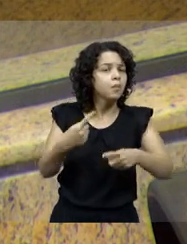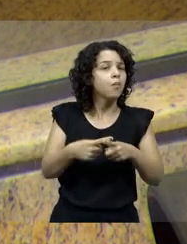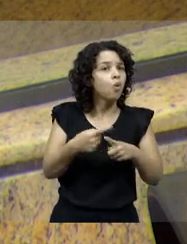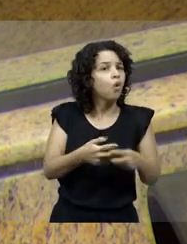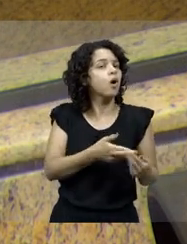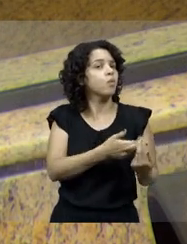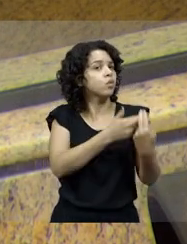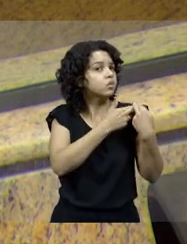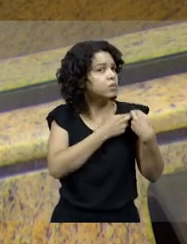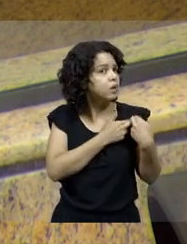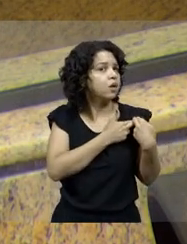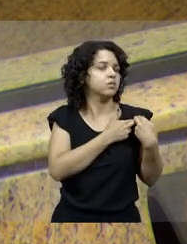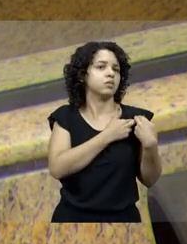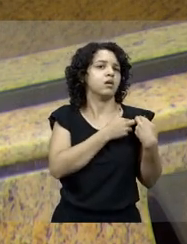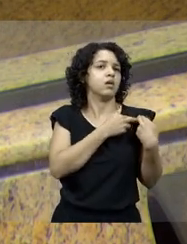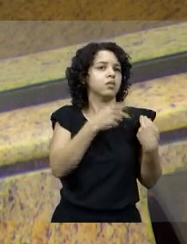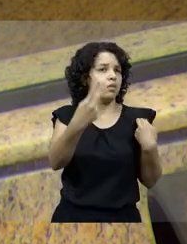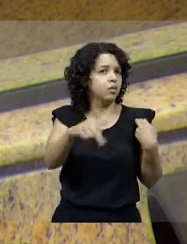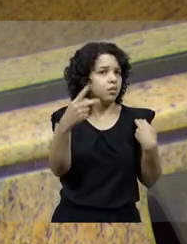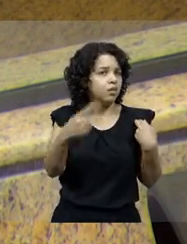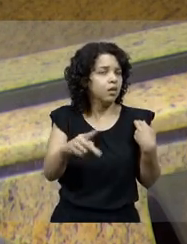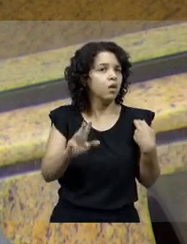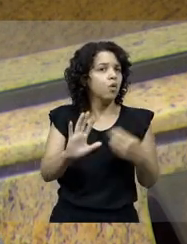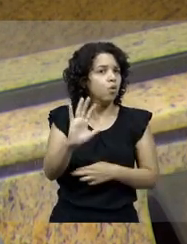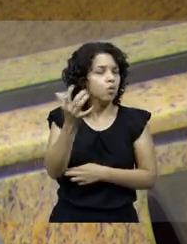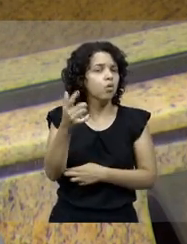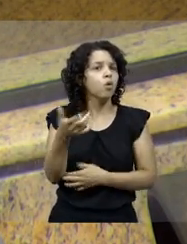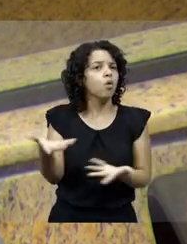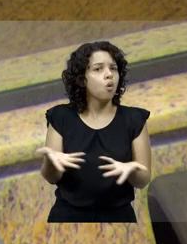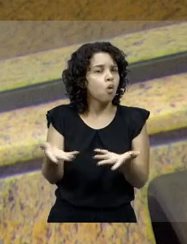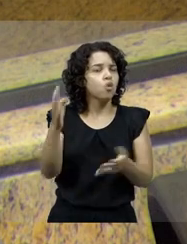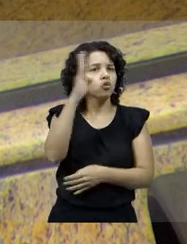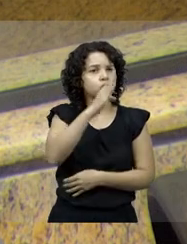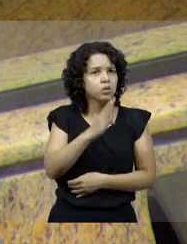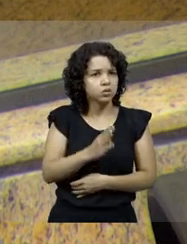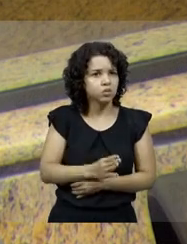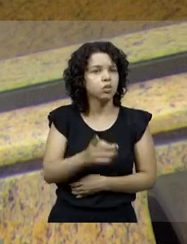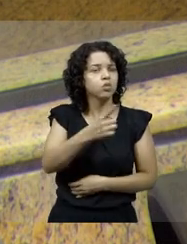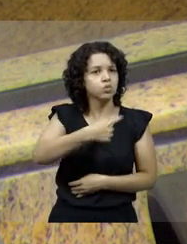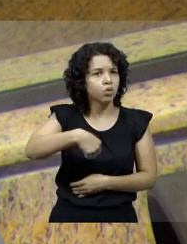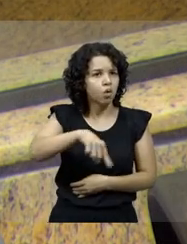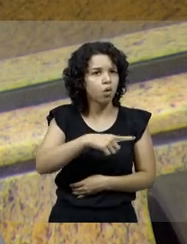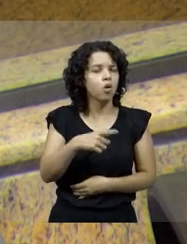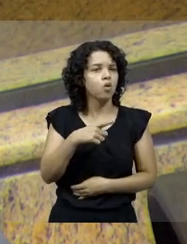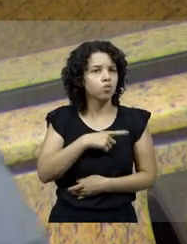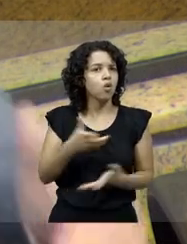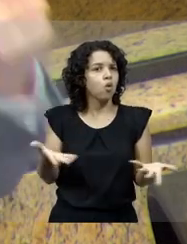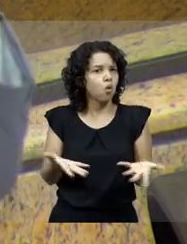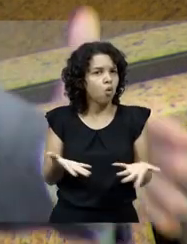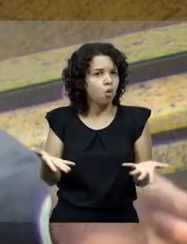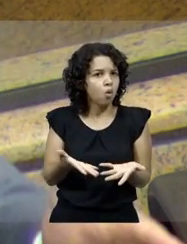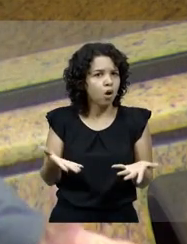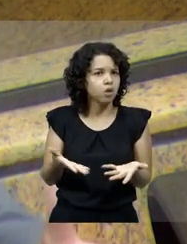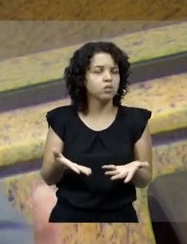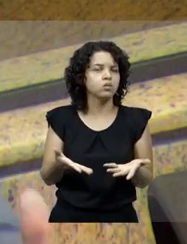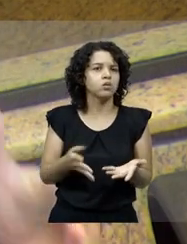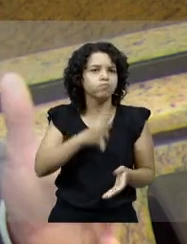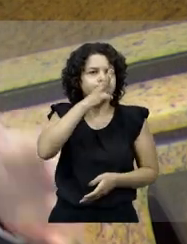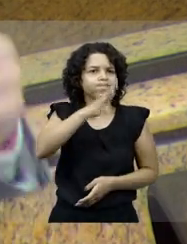na situação caótica em que o Brasil se encontra hoje em dia. Nós temos uma pequena parte de